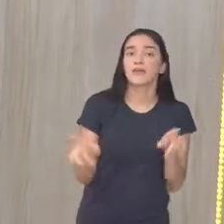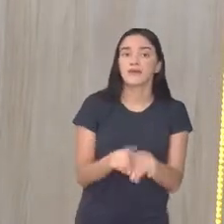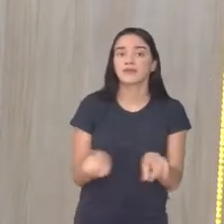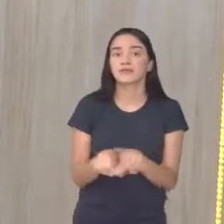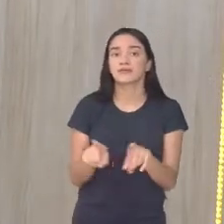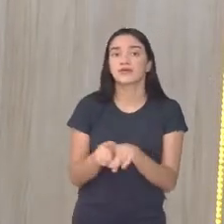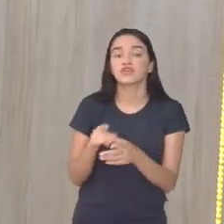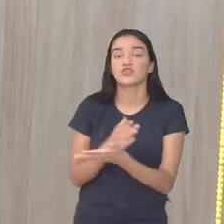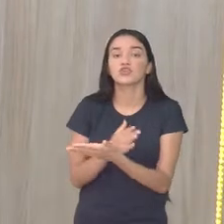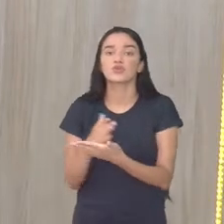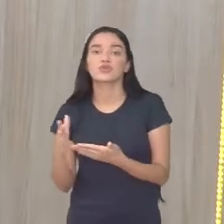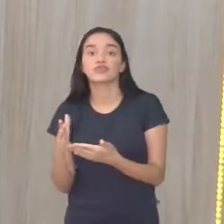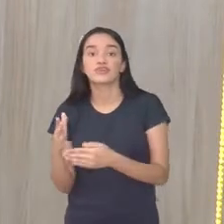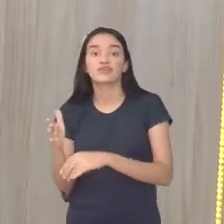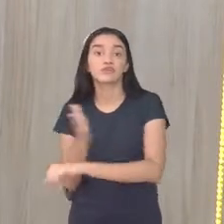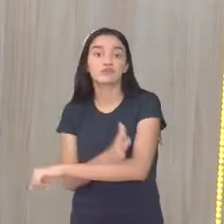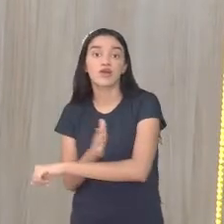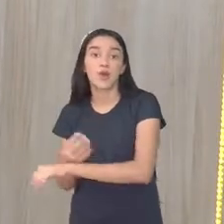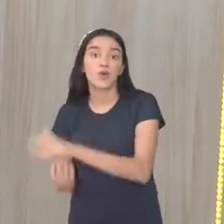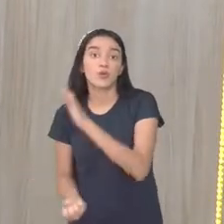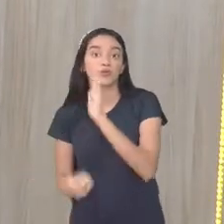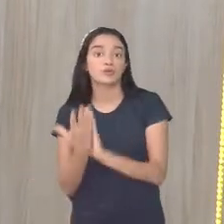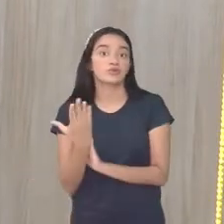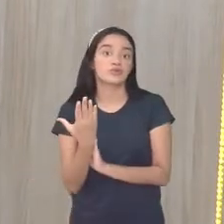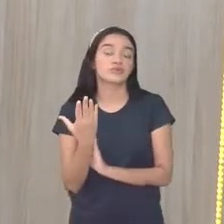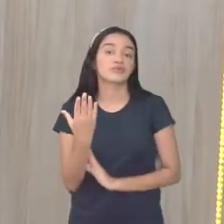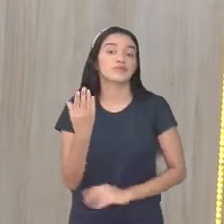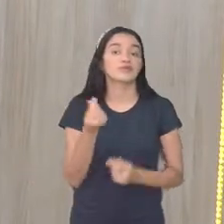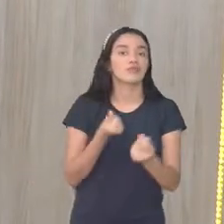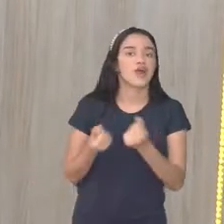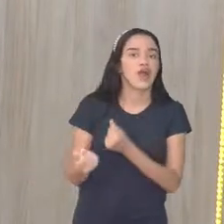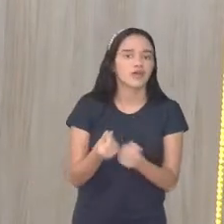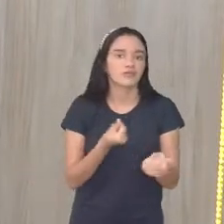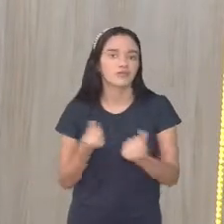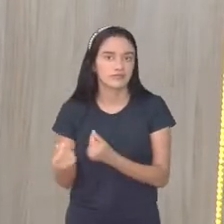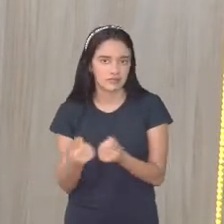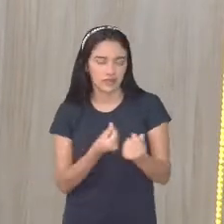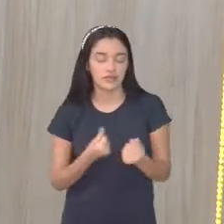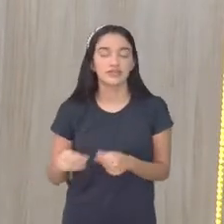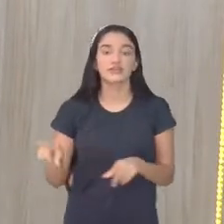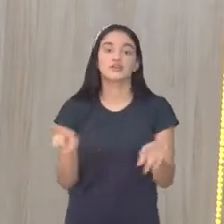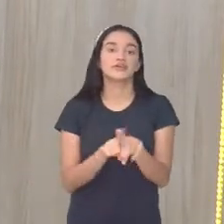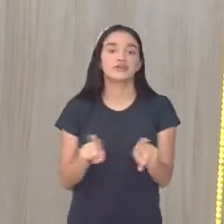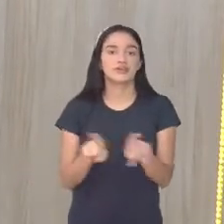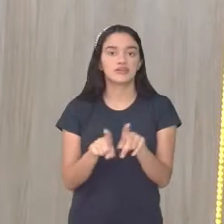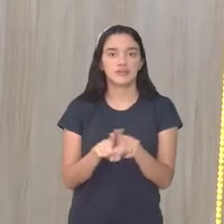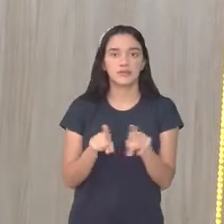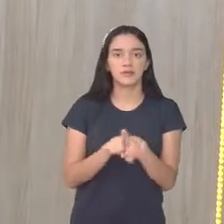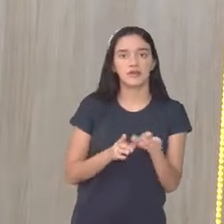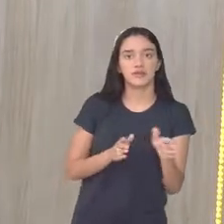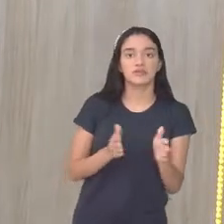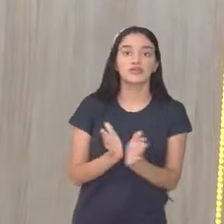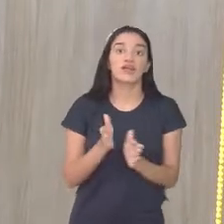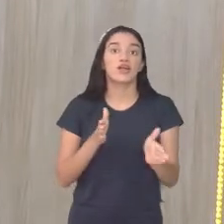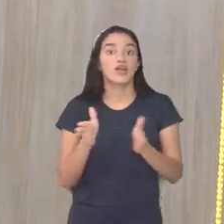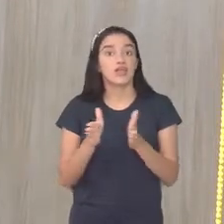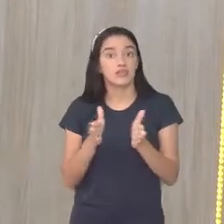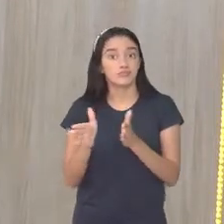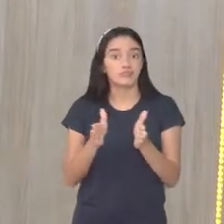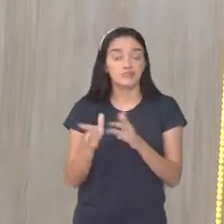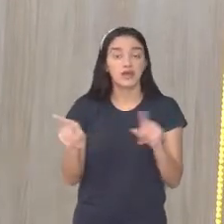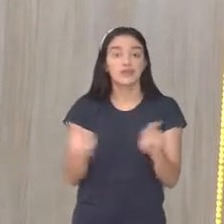justamente no Renascimento, que foi um fator fundamental para o desenvolvimento do retrato. Foi o